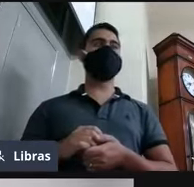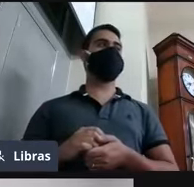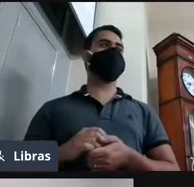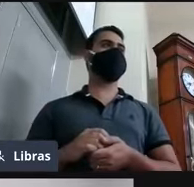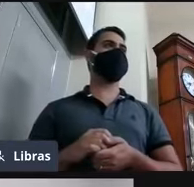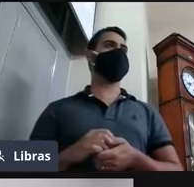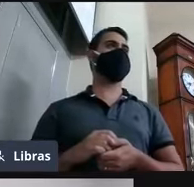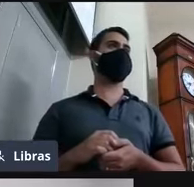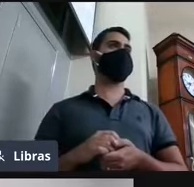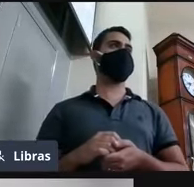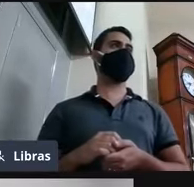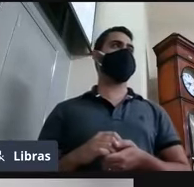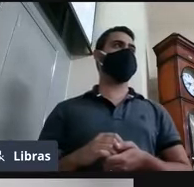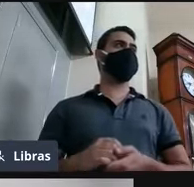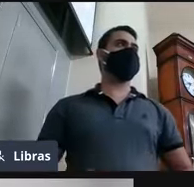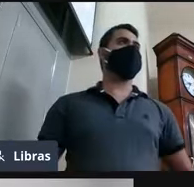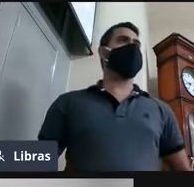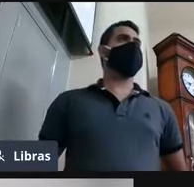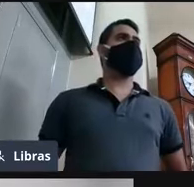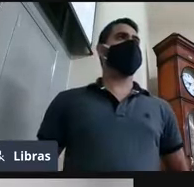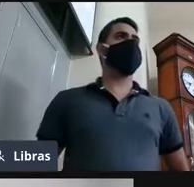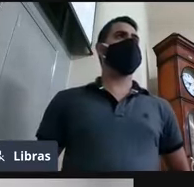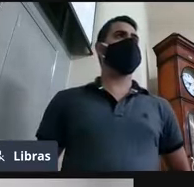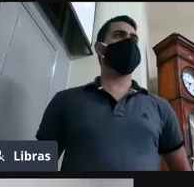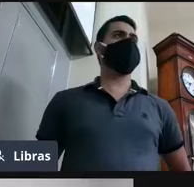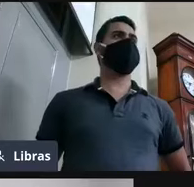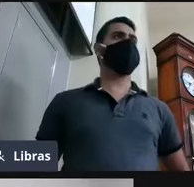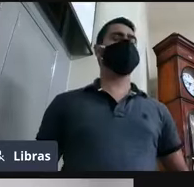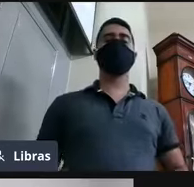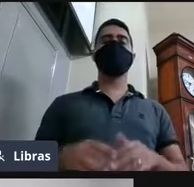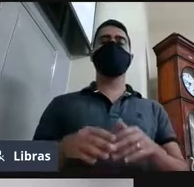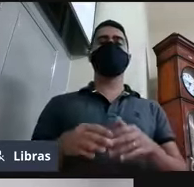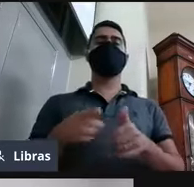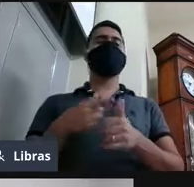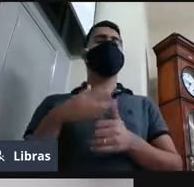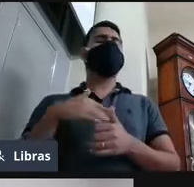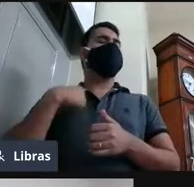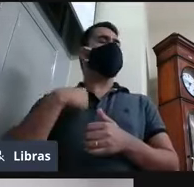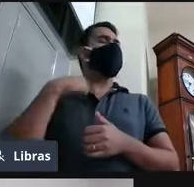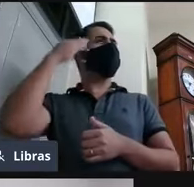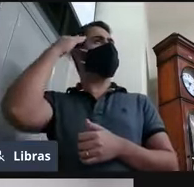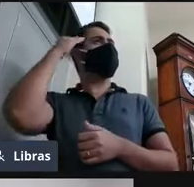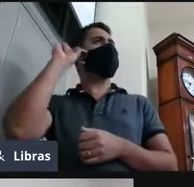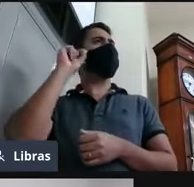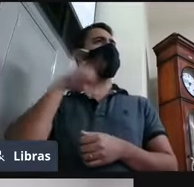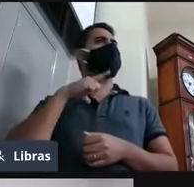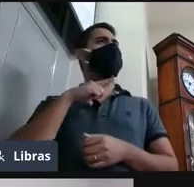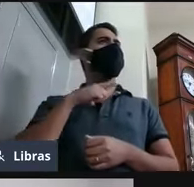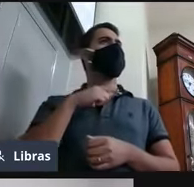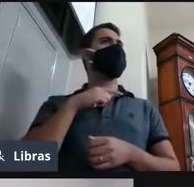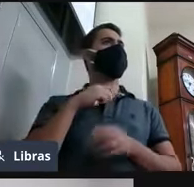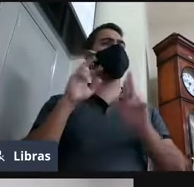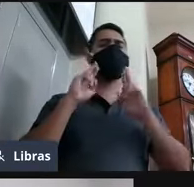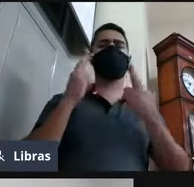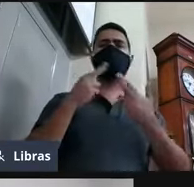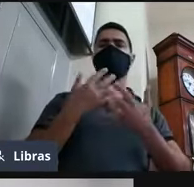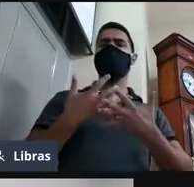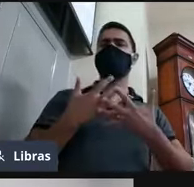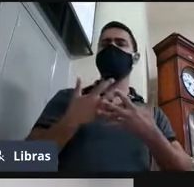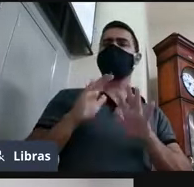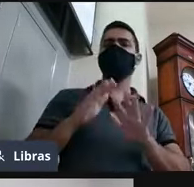parlamentar. Presidente, pela ordem. Primeiro, pela ordem, é questão de... Eu entendo que vai ser uma sessão maçante, vereador Rafael, mas